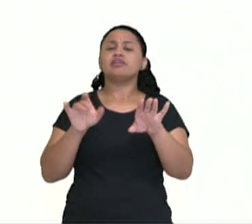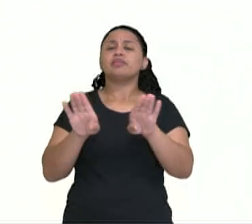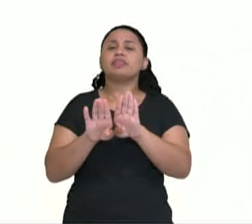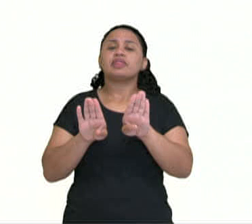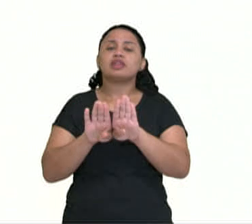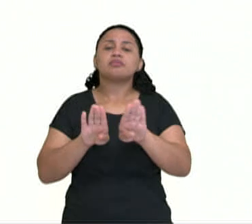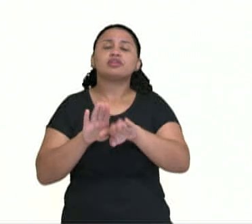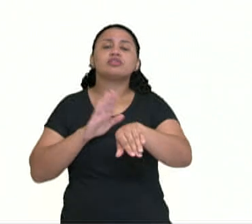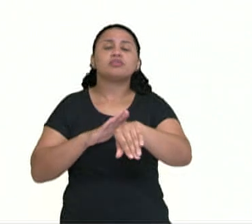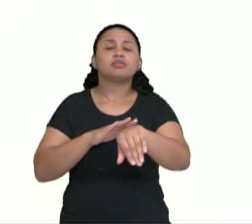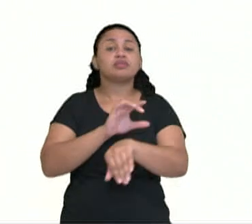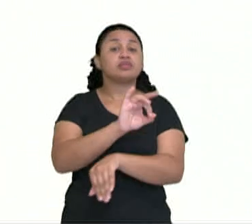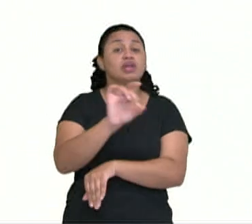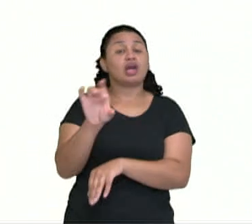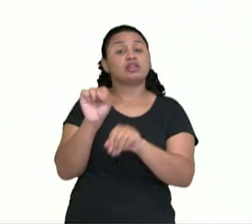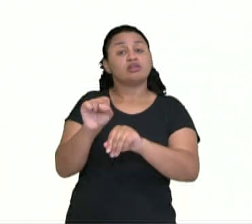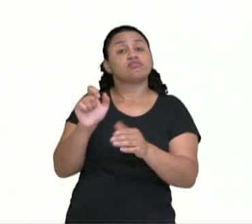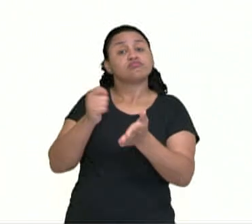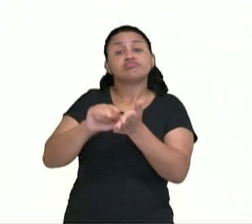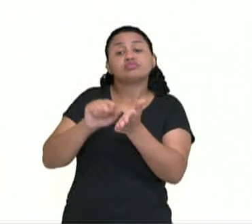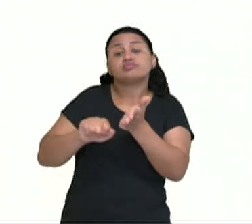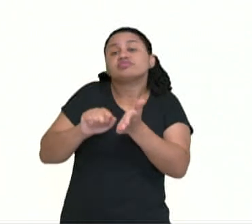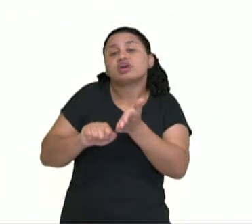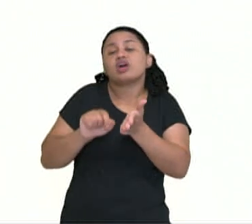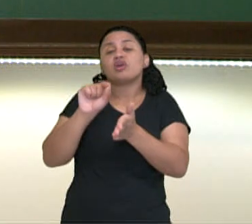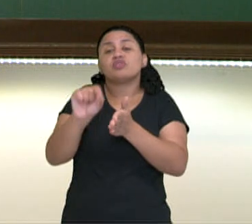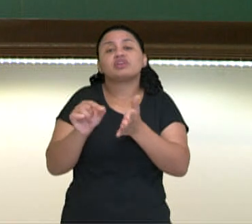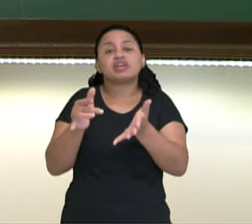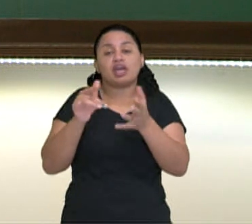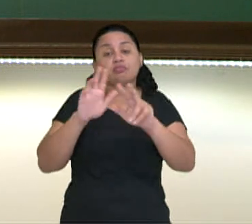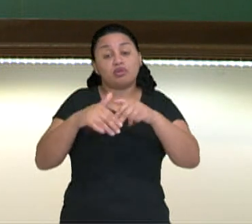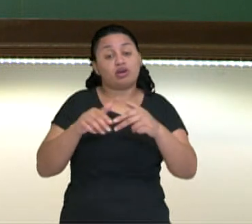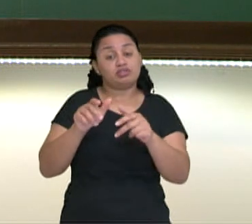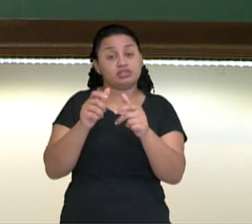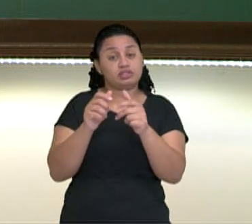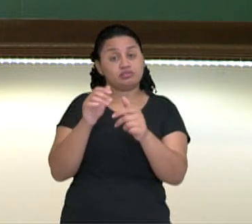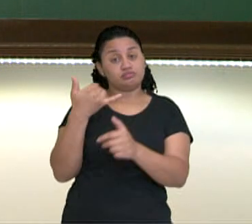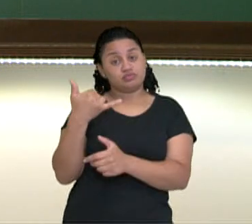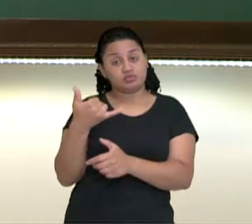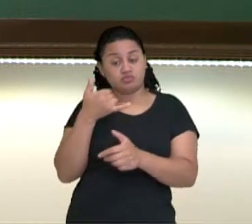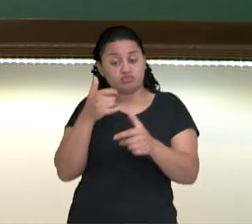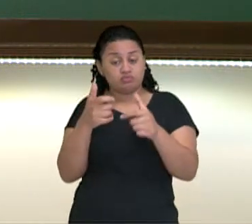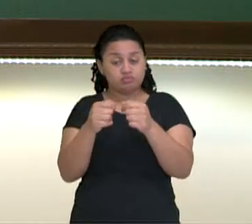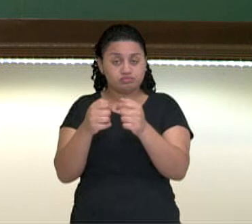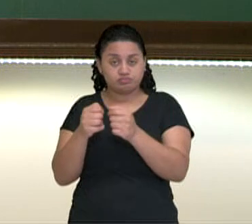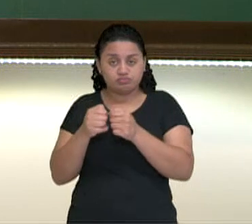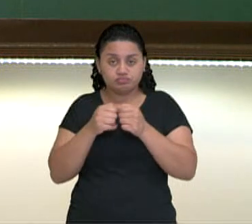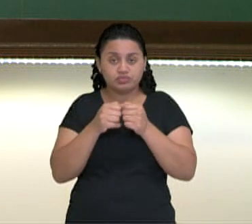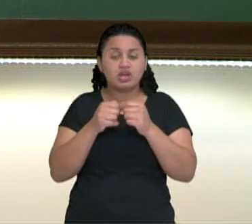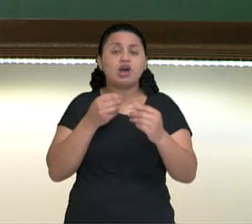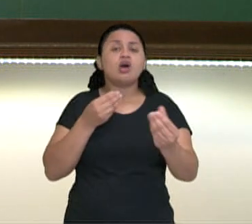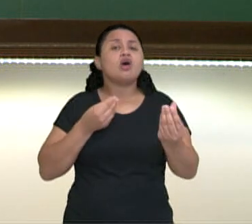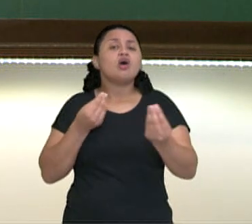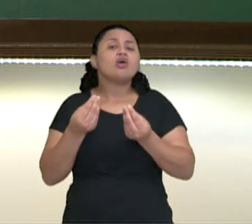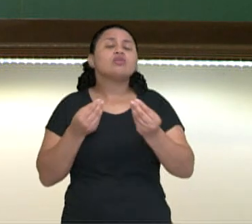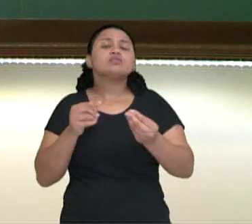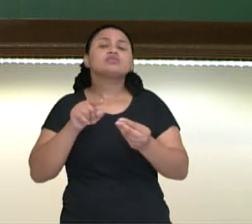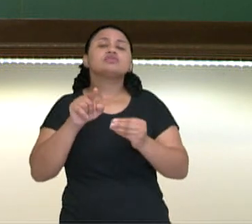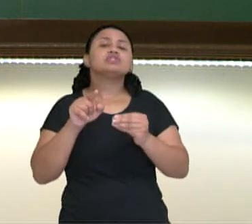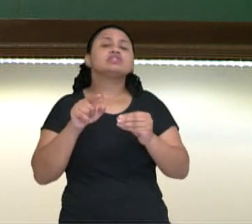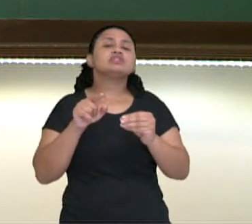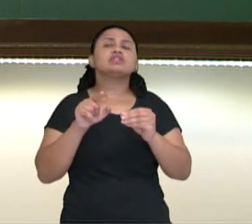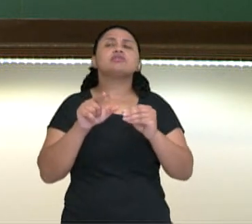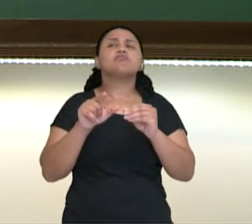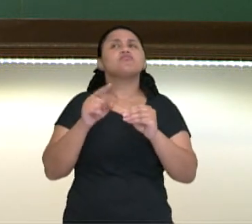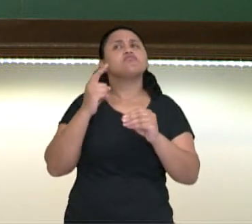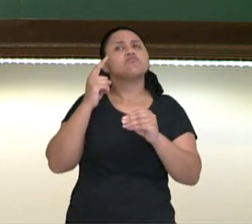em que cada um pode escrever o que quer através do celular, como que você faz para decidir em quem você